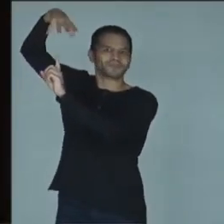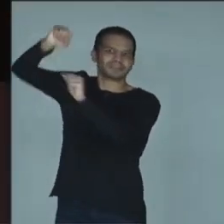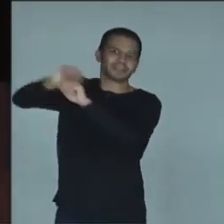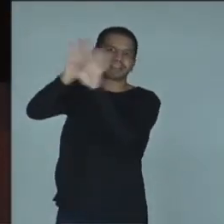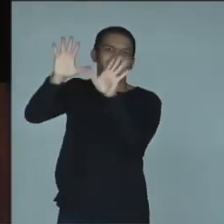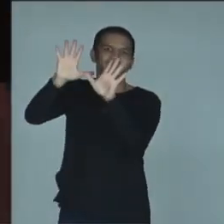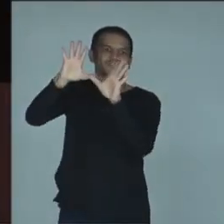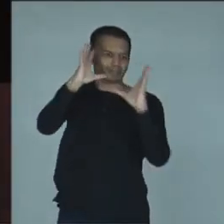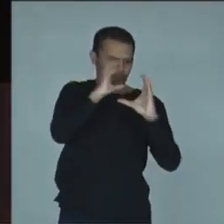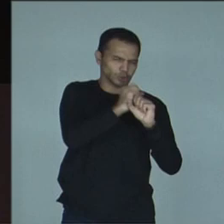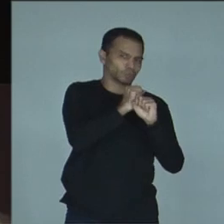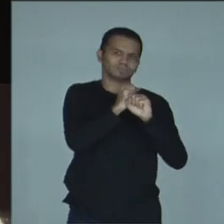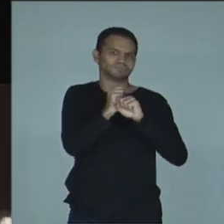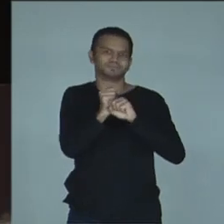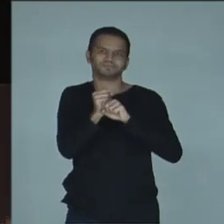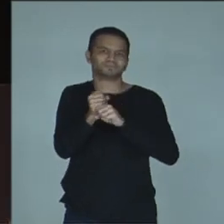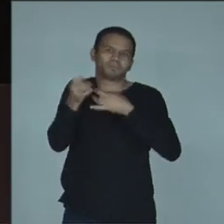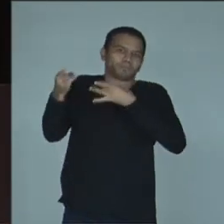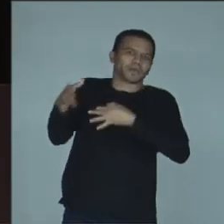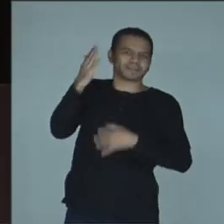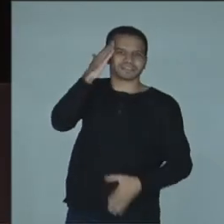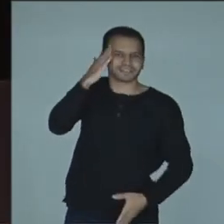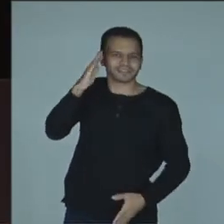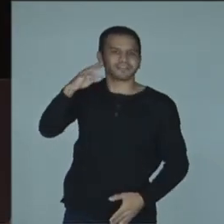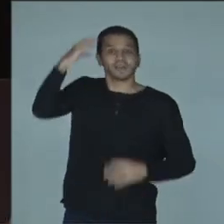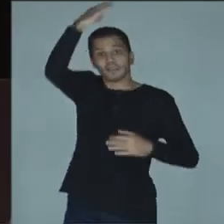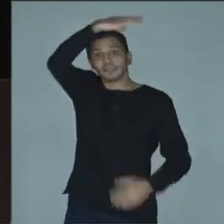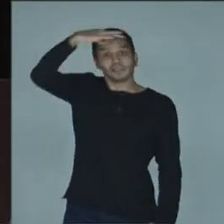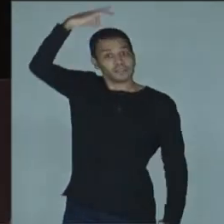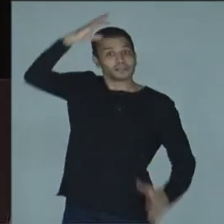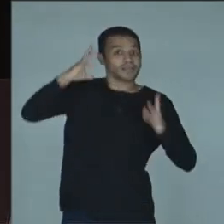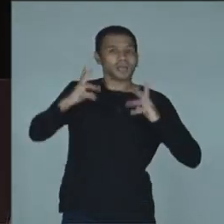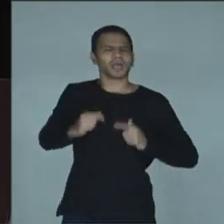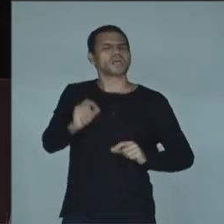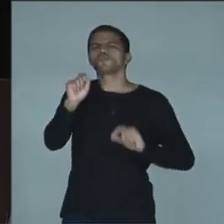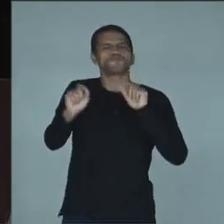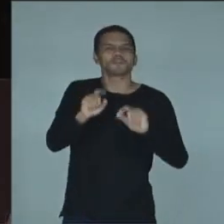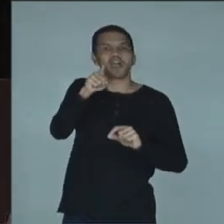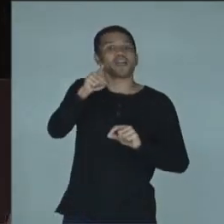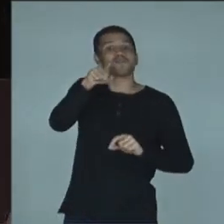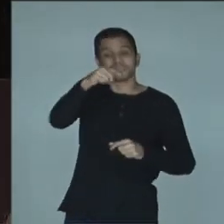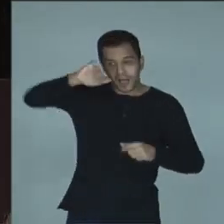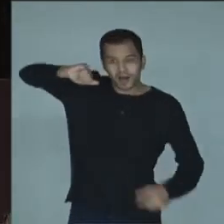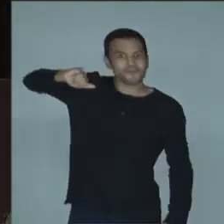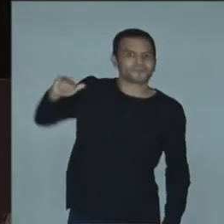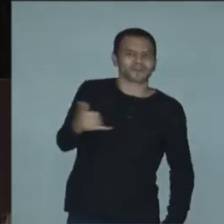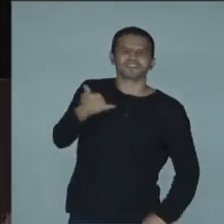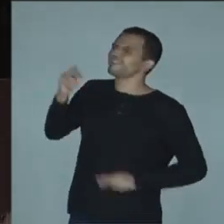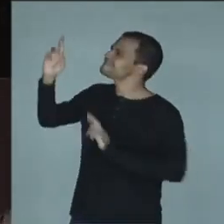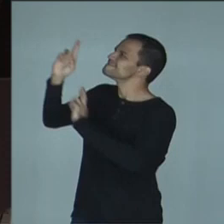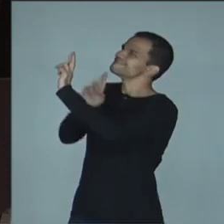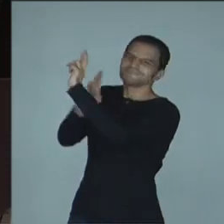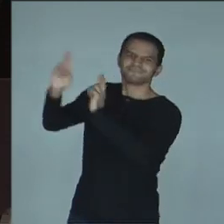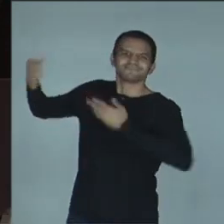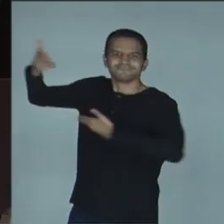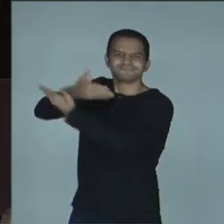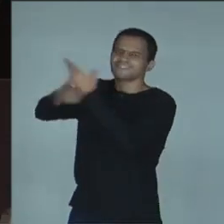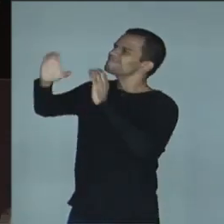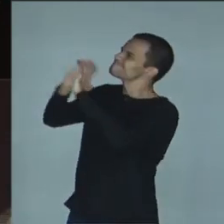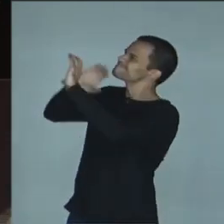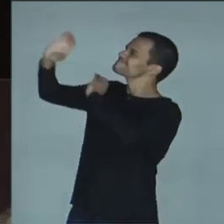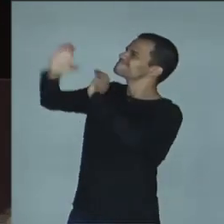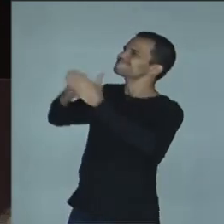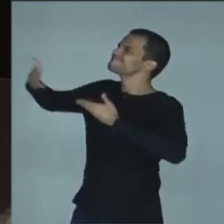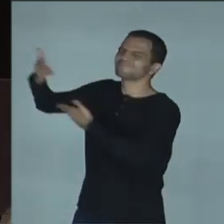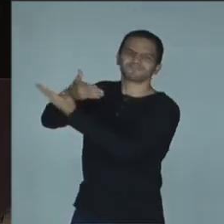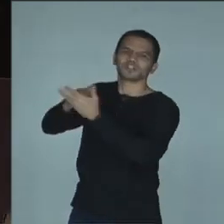E é isso que a santidade é o desfrute de uma vida cristã em Deus e não na luta contra o pecado tentando